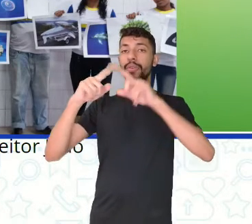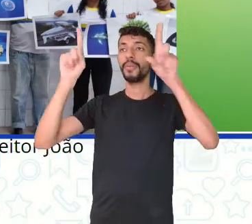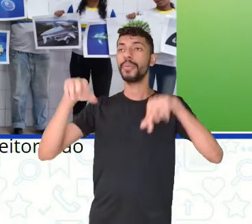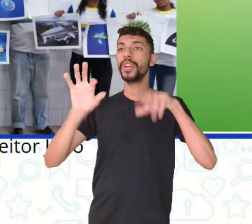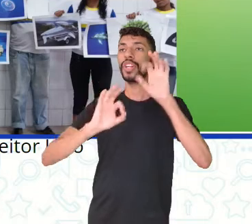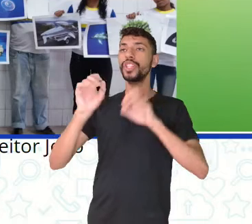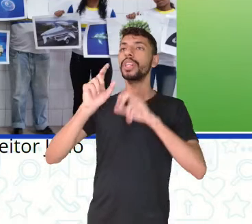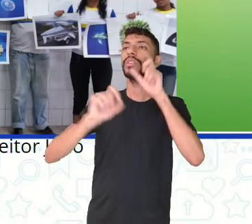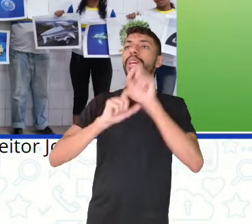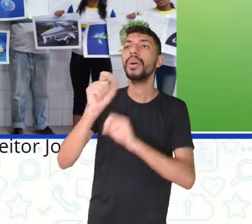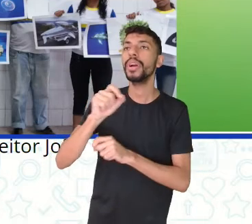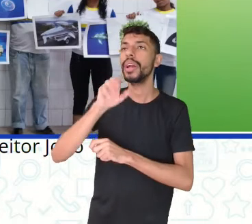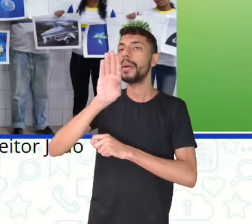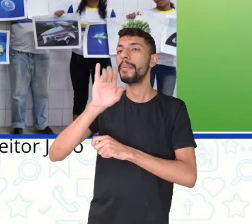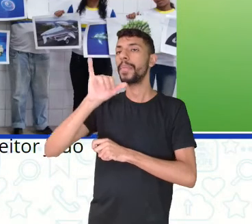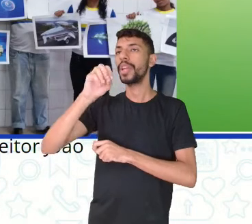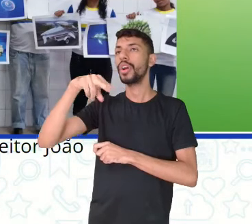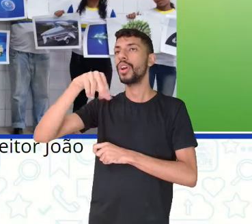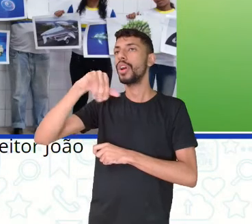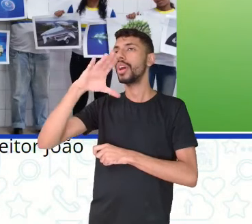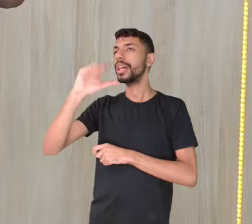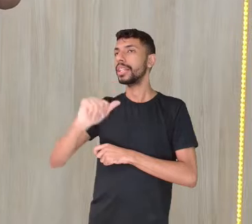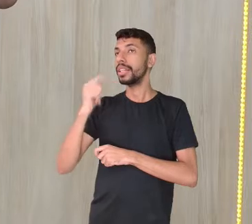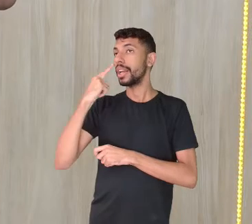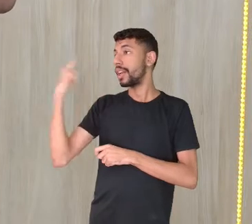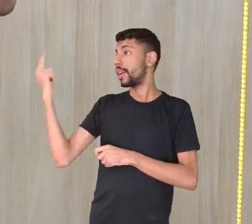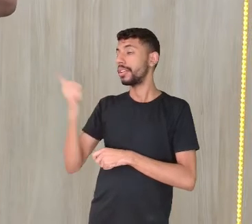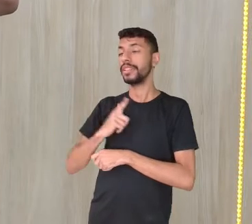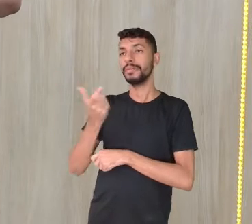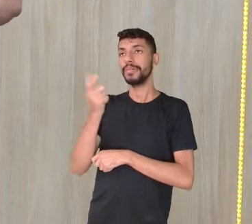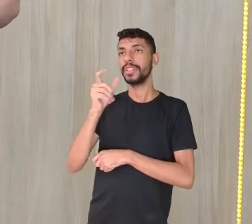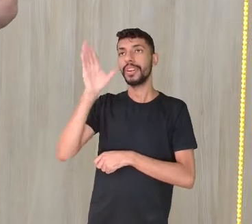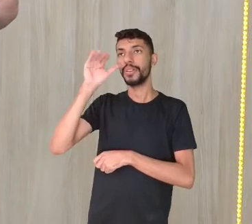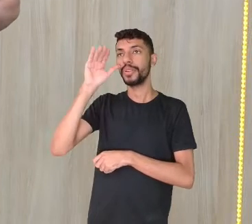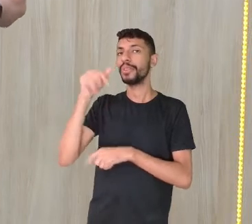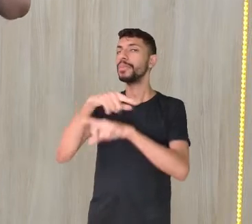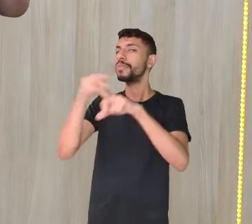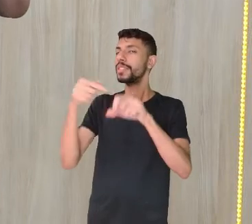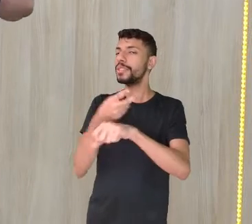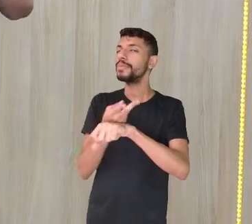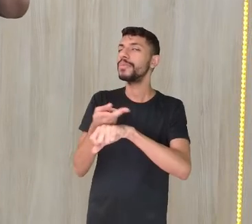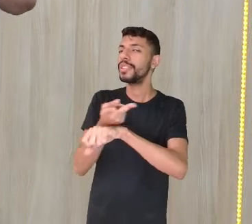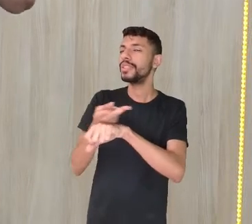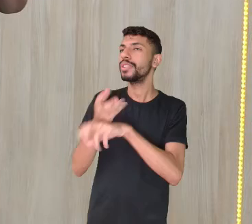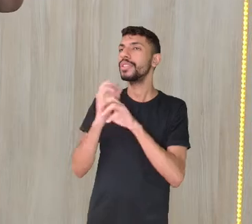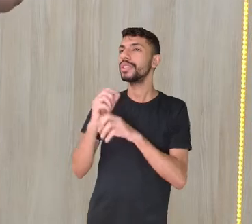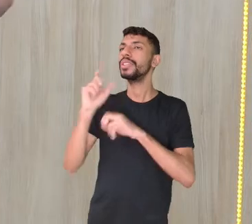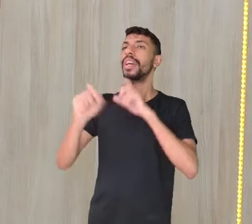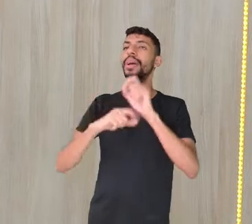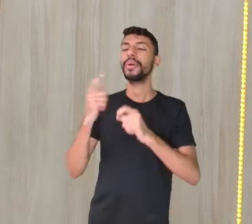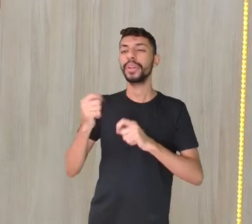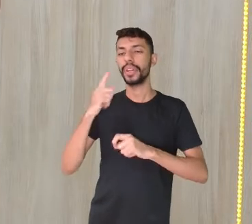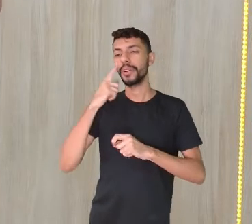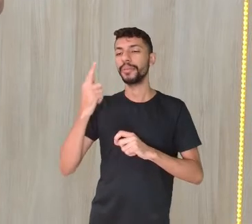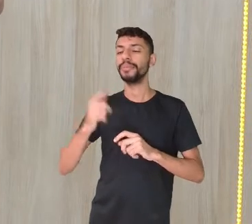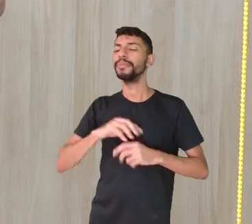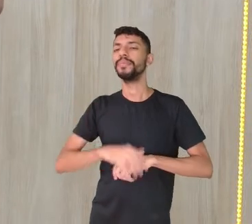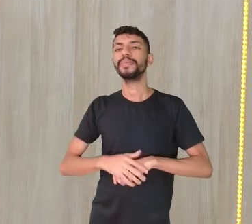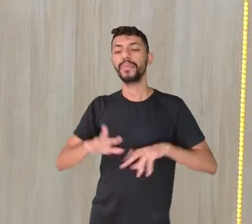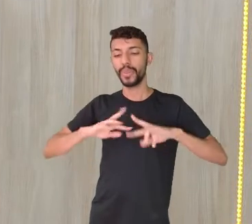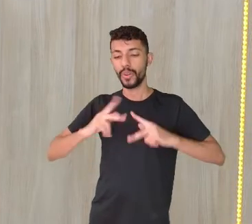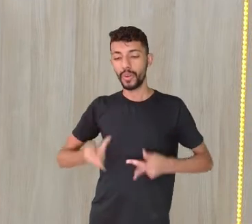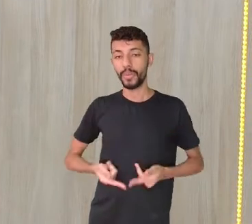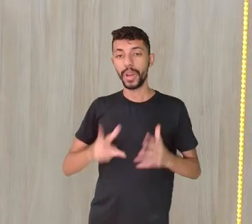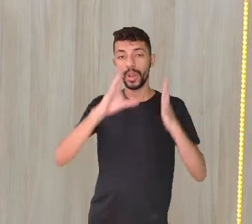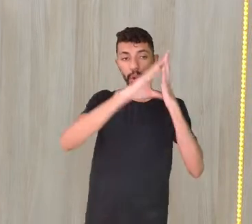biônica. Eu botei aí a palavrinha curiosidade para vocês irem em busca do que é isso. O homem, um grande imitador da natureza.